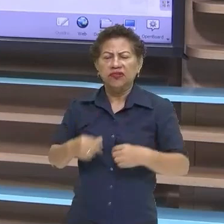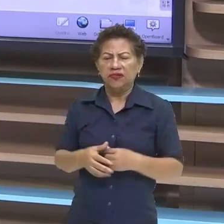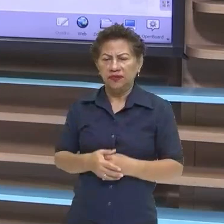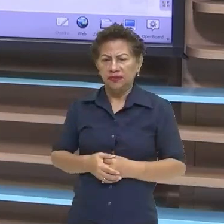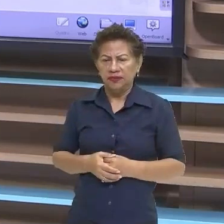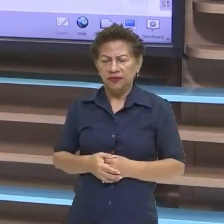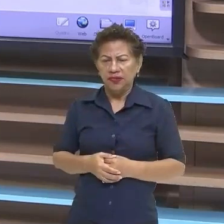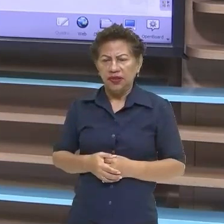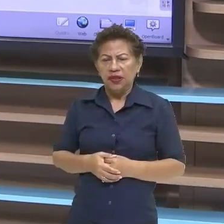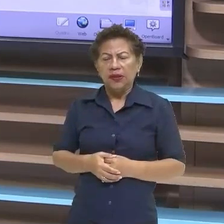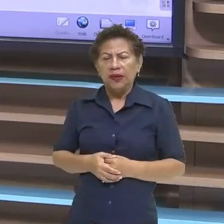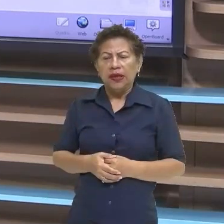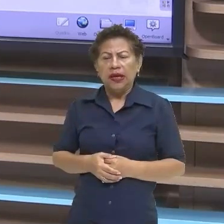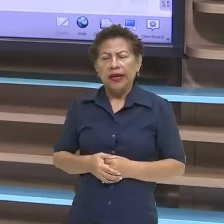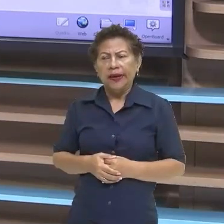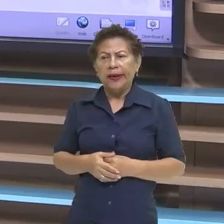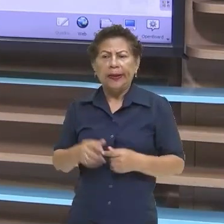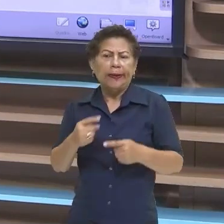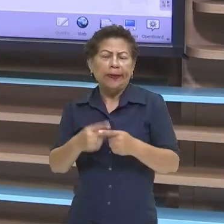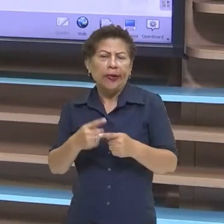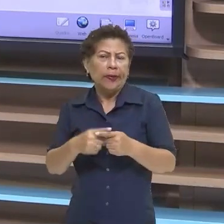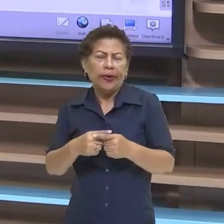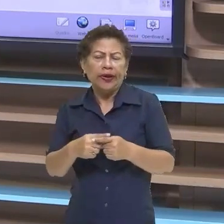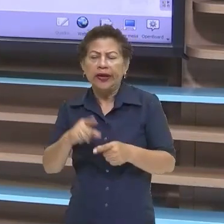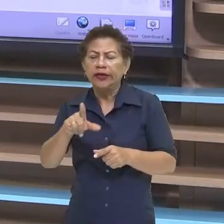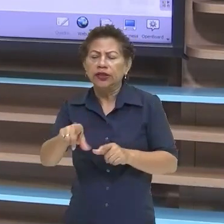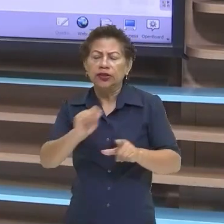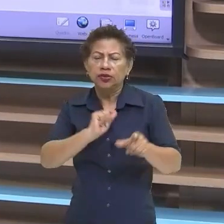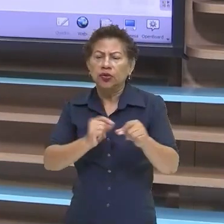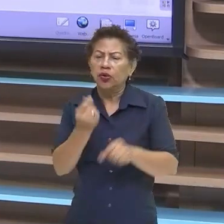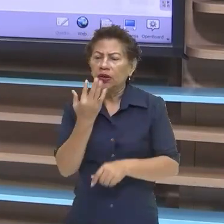determinado tipo de roupa ou aquela cor ali que